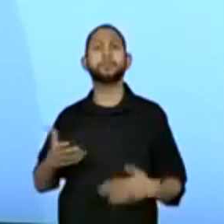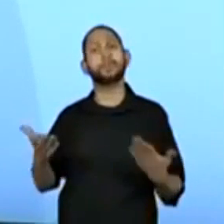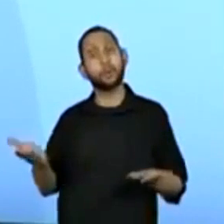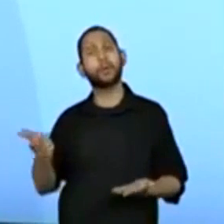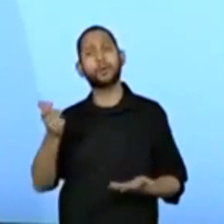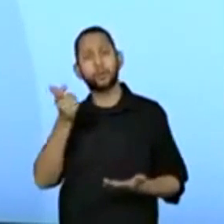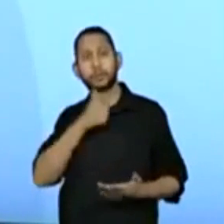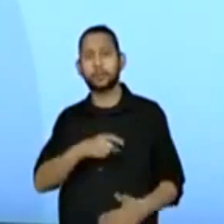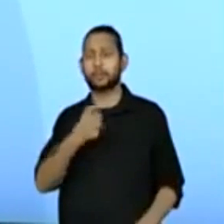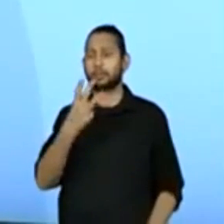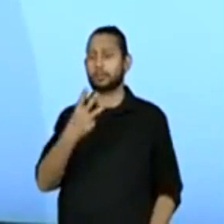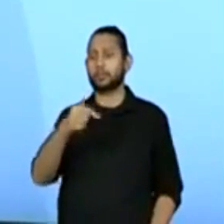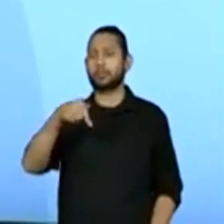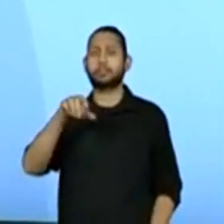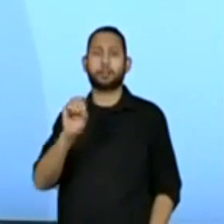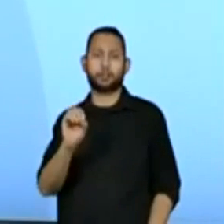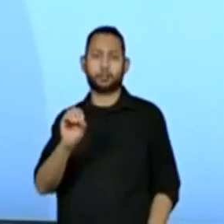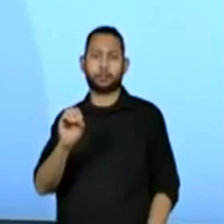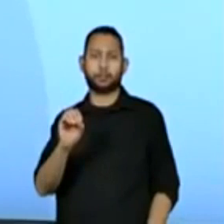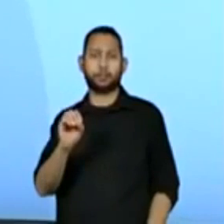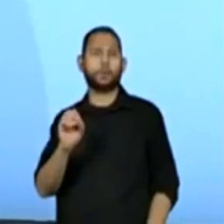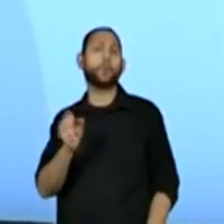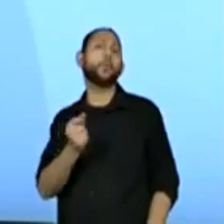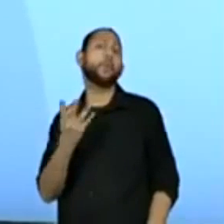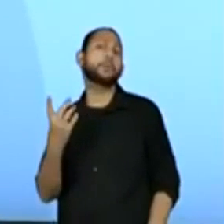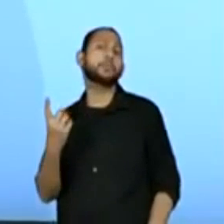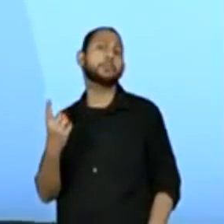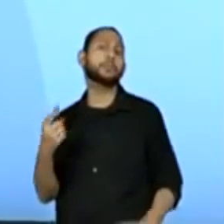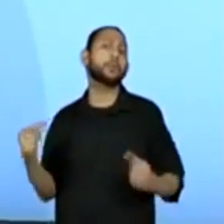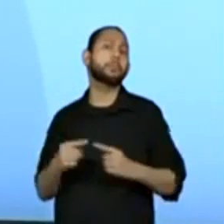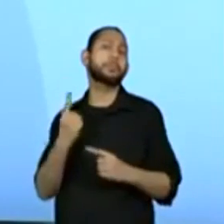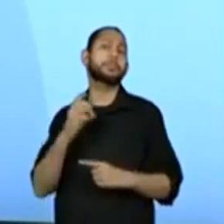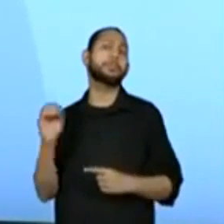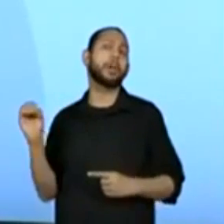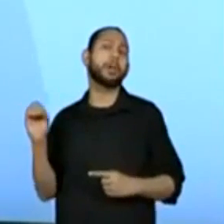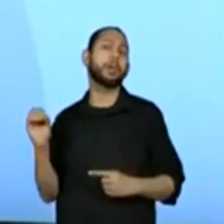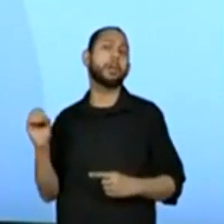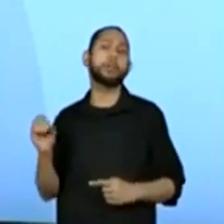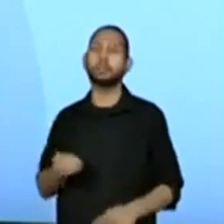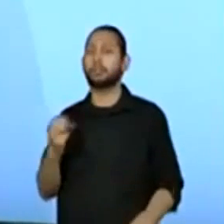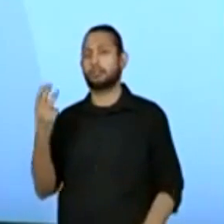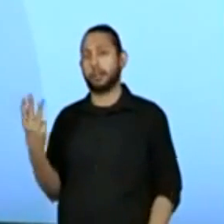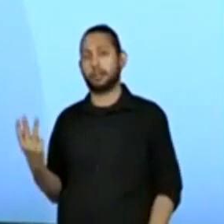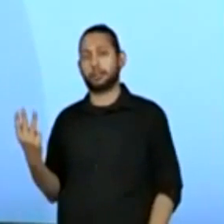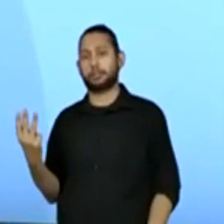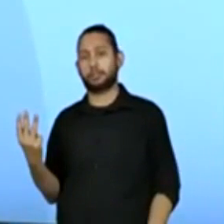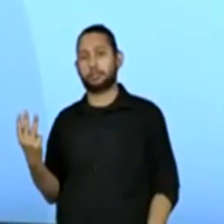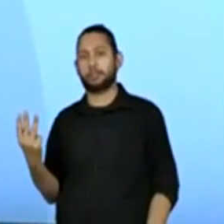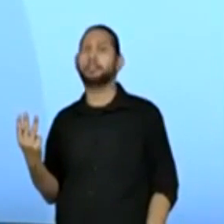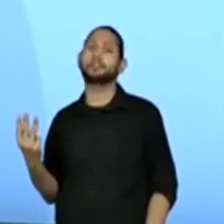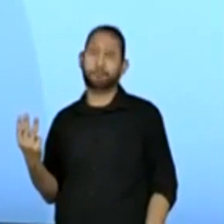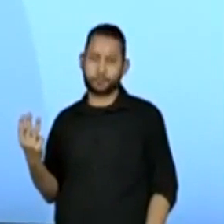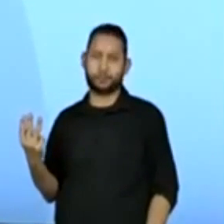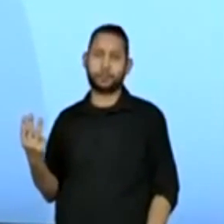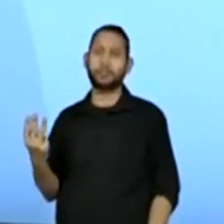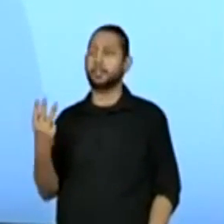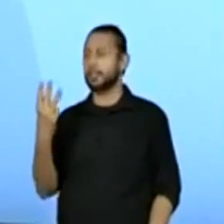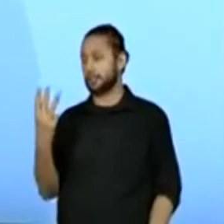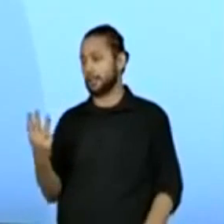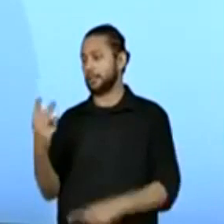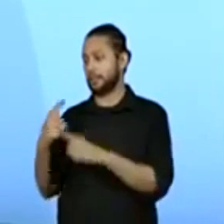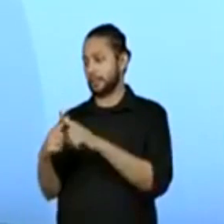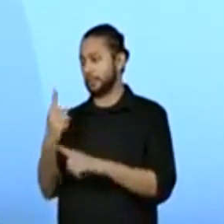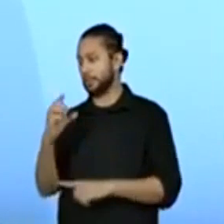tenho 370. Quantas vezes 100 para chegar em 370? 3. 3 vezes